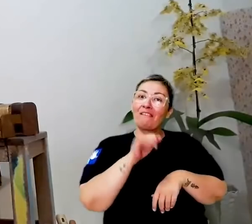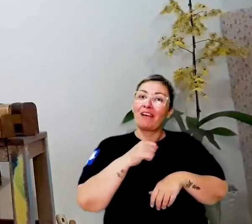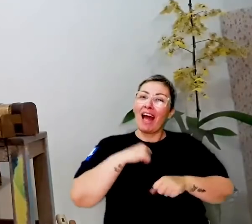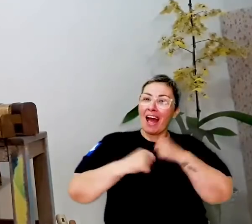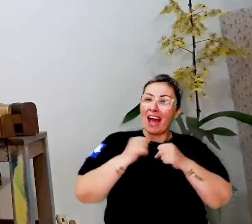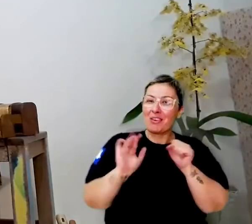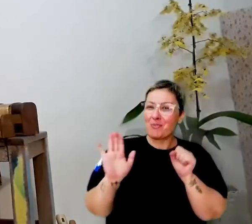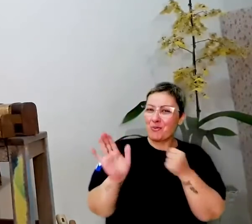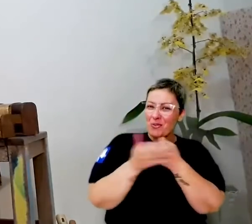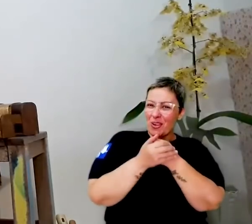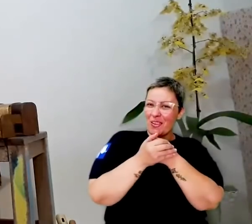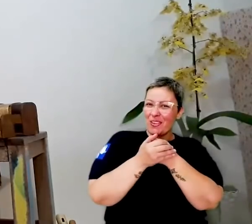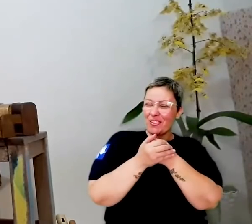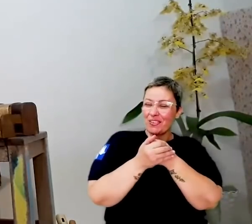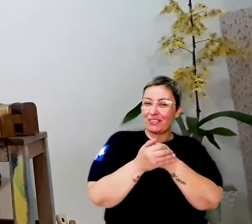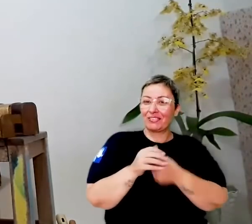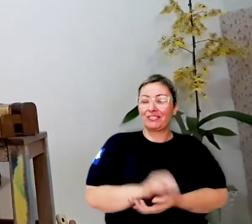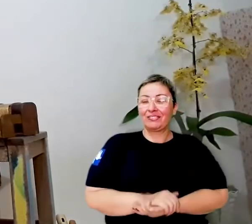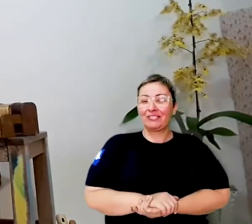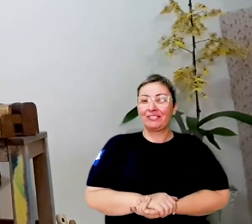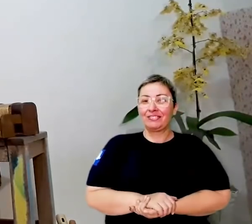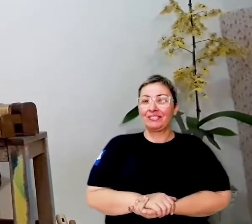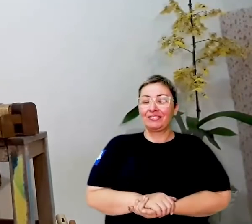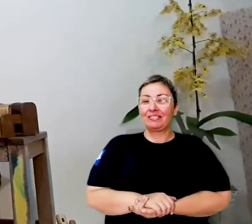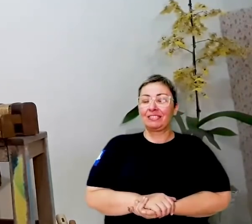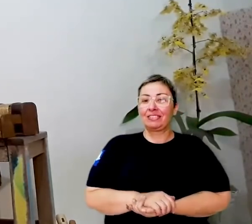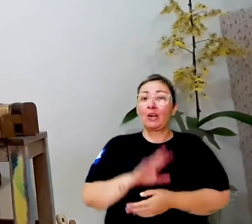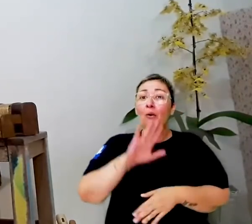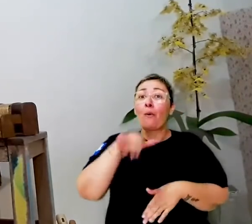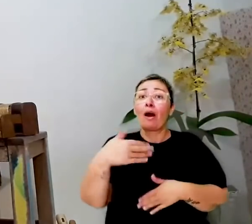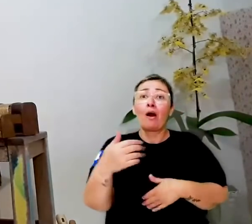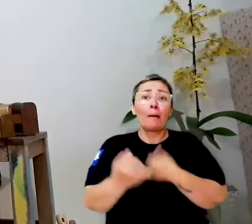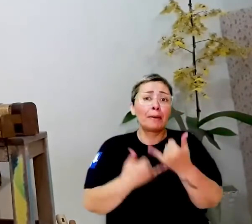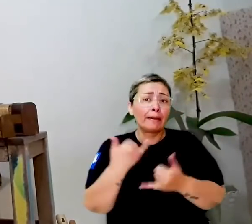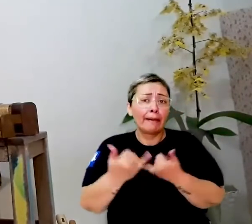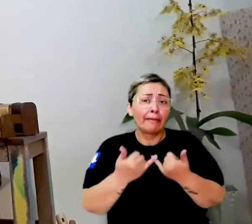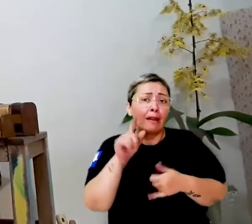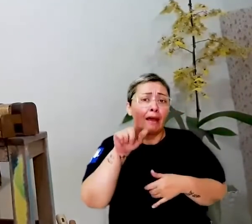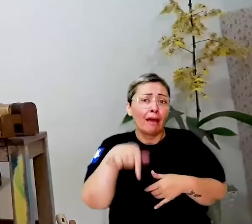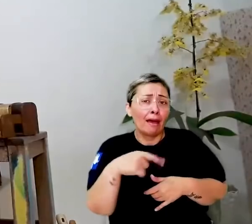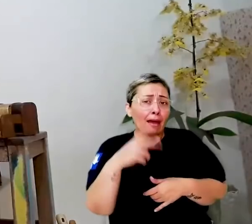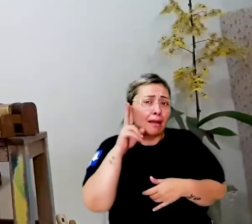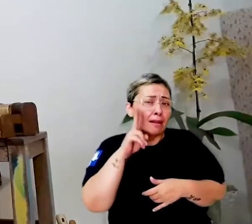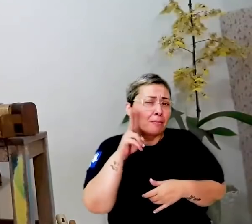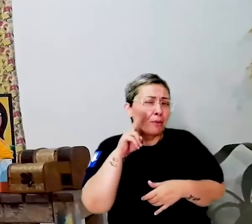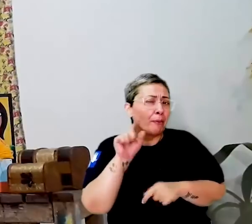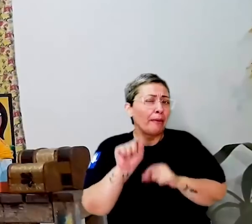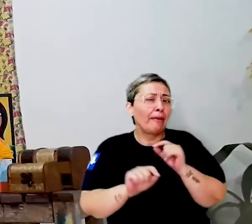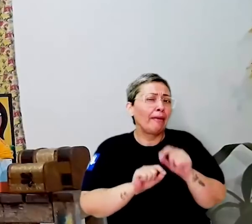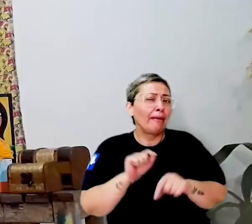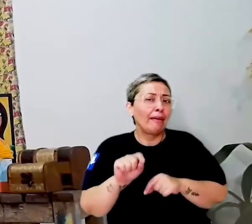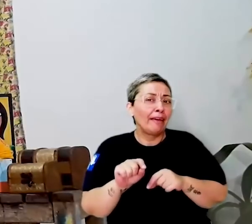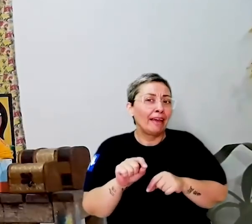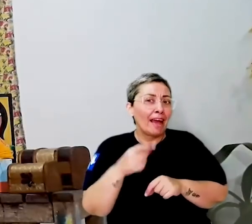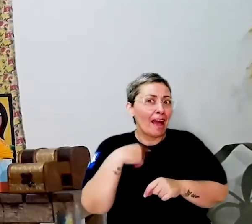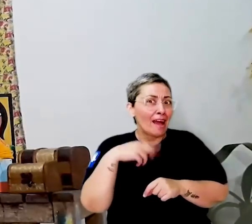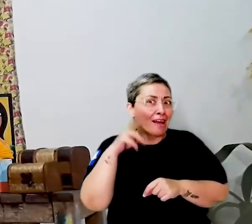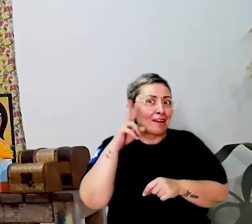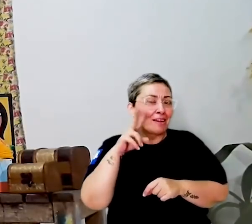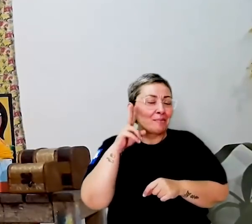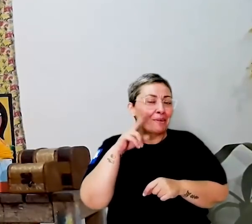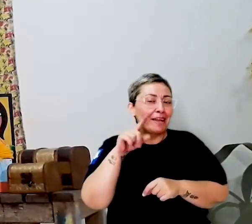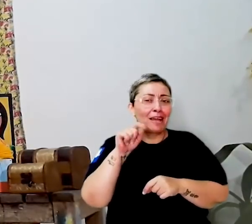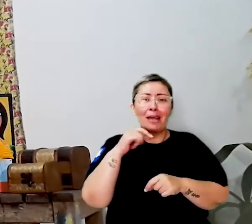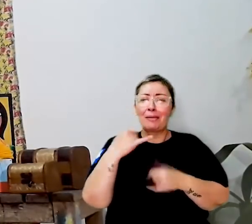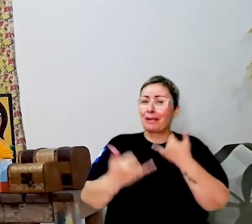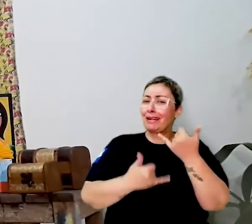se esconder. Qual é a brincadeira que vocês se lembraram? Eu me lembrei de uma